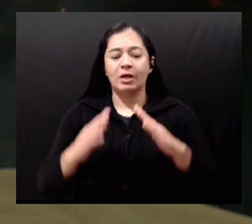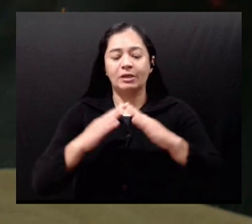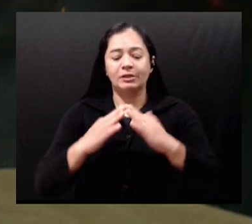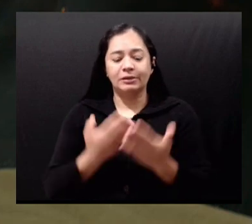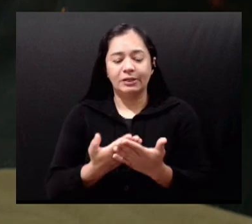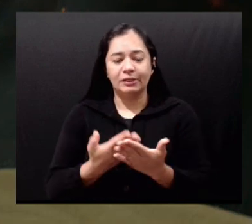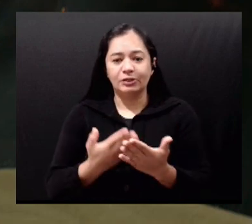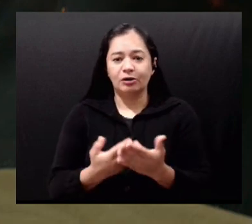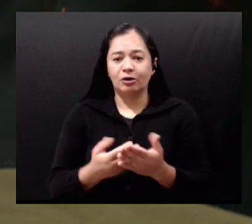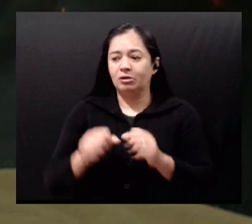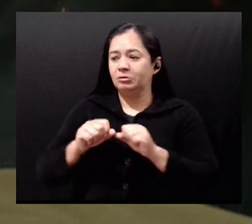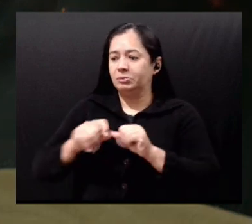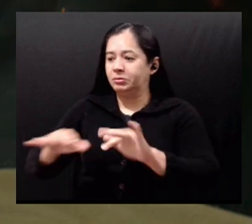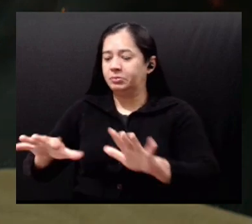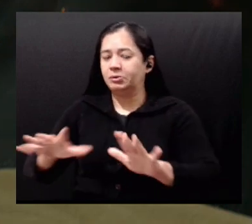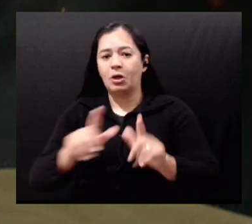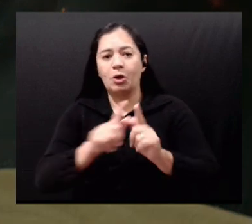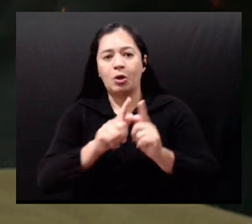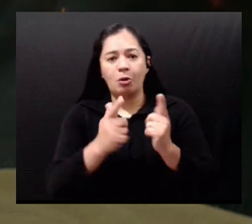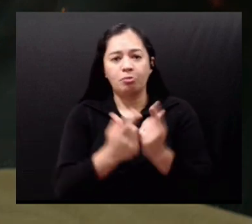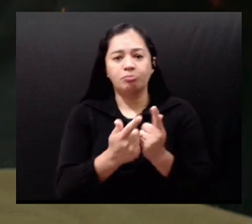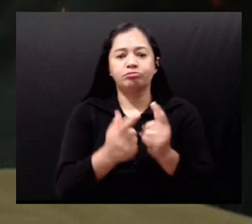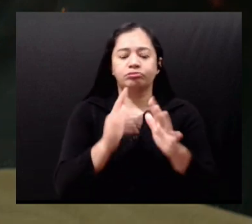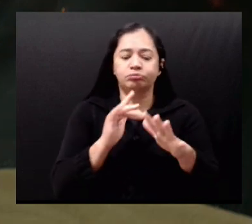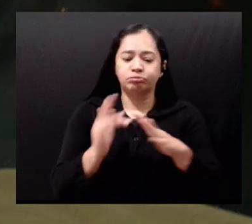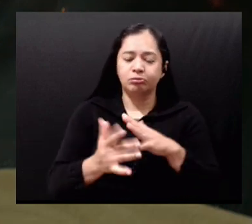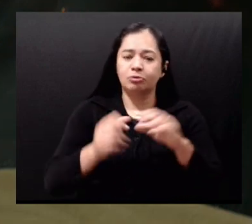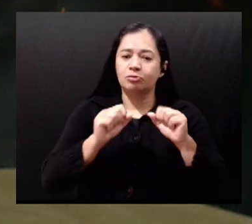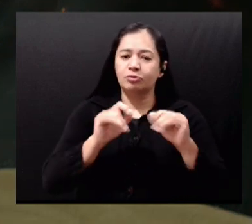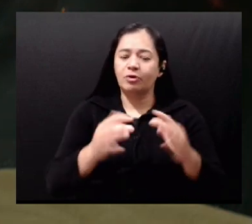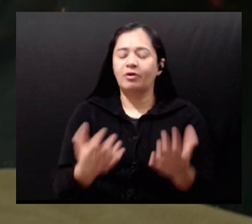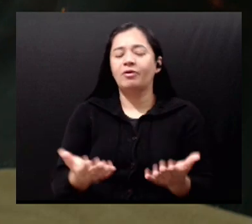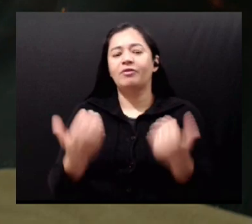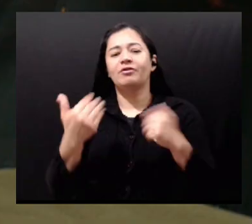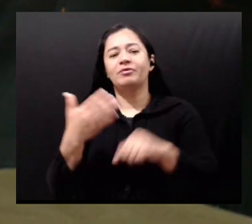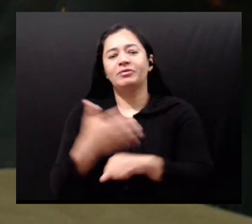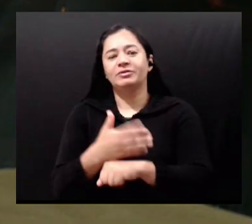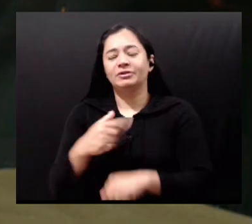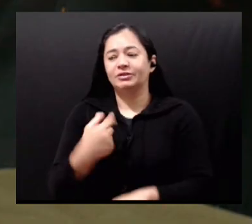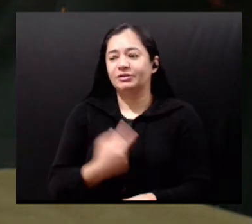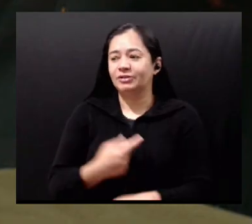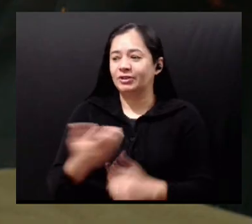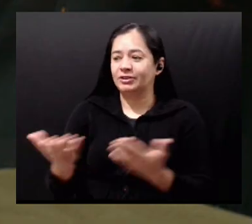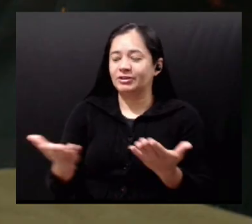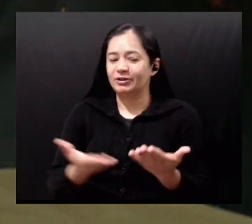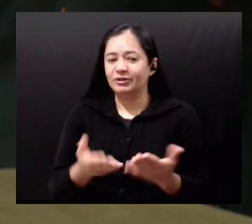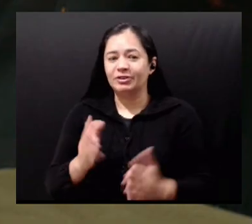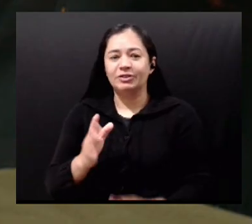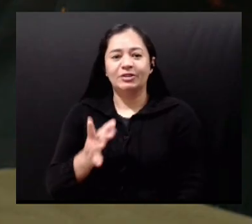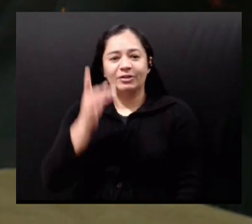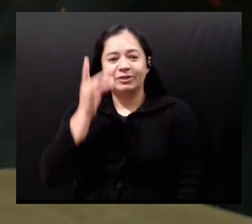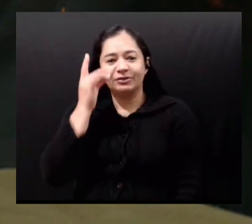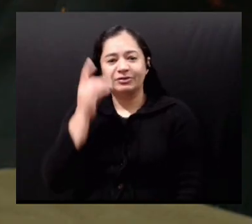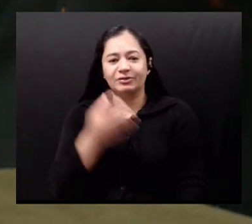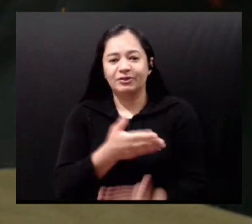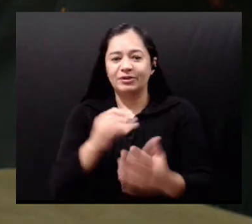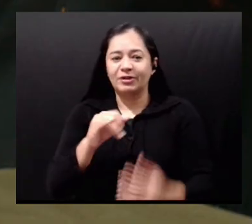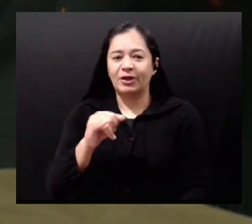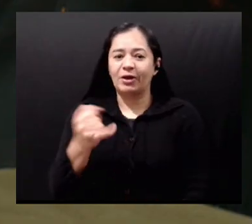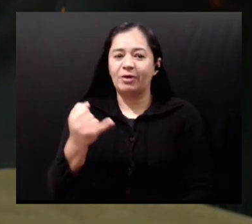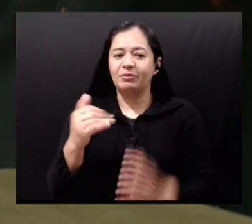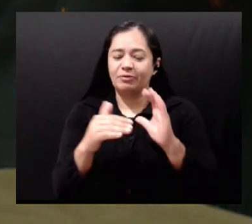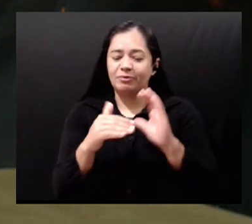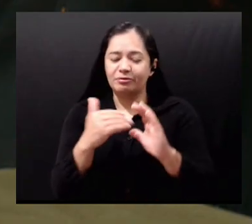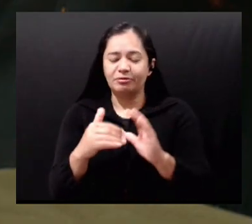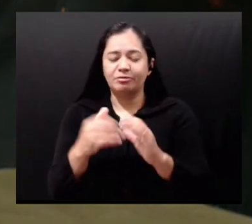o que fazer diante dela. Vem participar com a gente, as nossas convidadas já estão aqui no estúdio, então você aproveita, manda o seu comentário, o seu